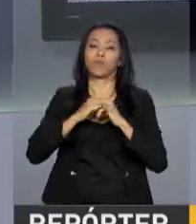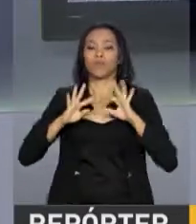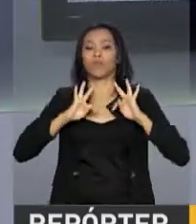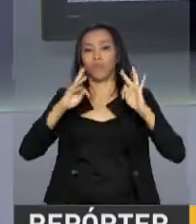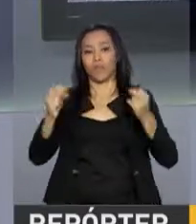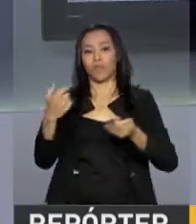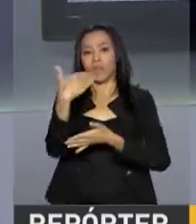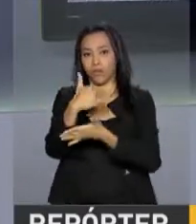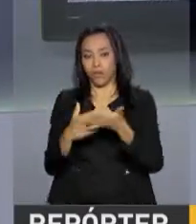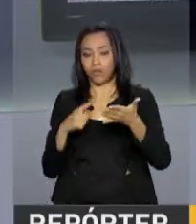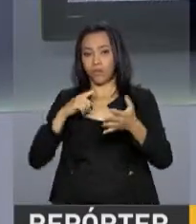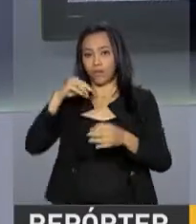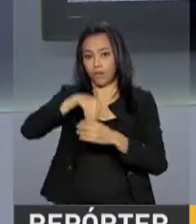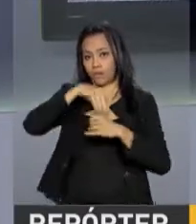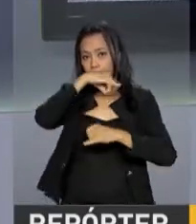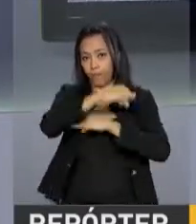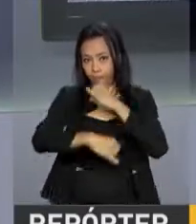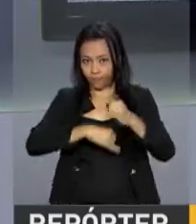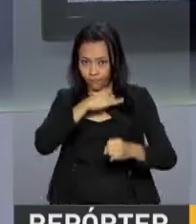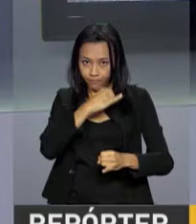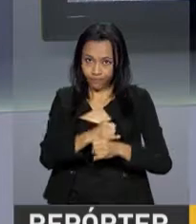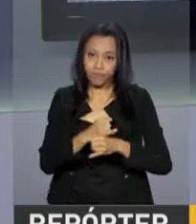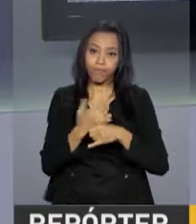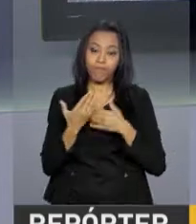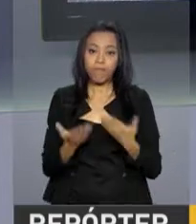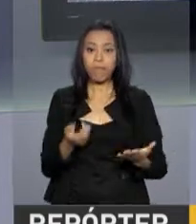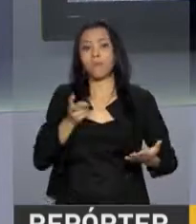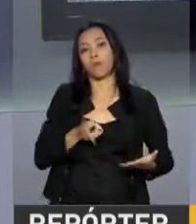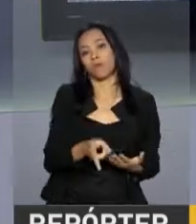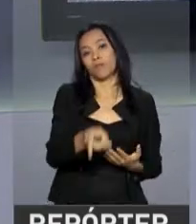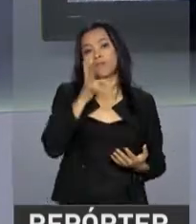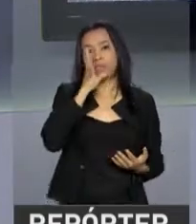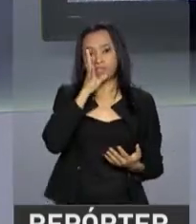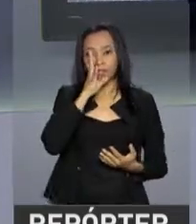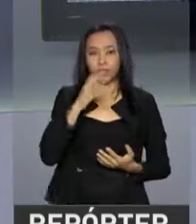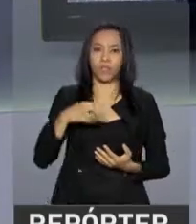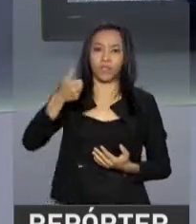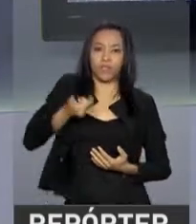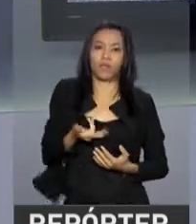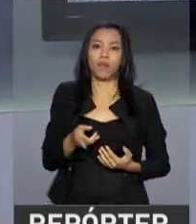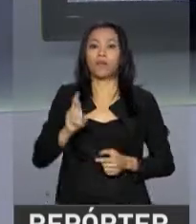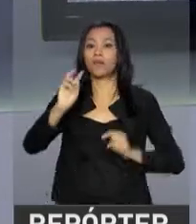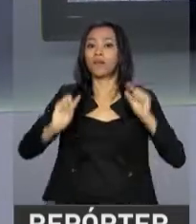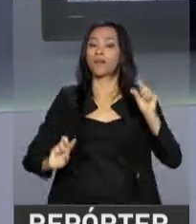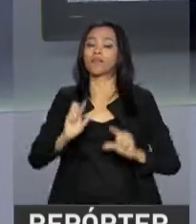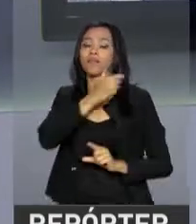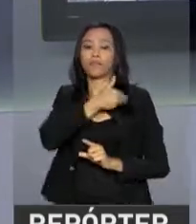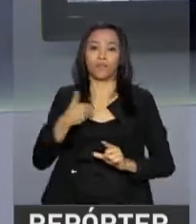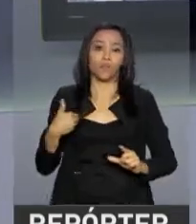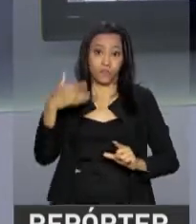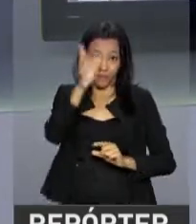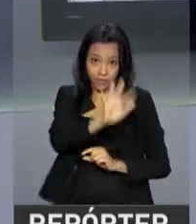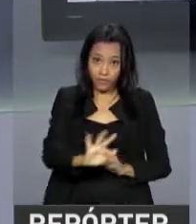toda a nossa programação também está na página da NBR e na internet. Continue com a gente aqui na NBR,